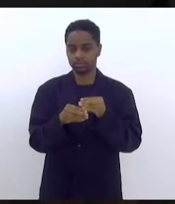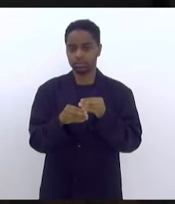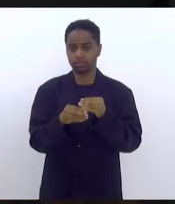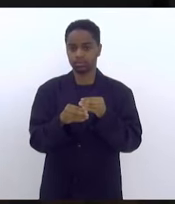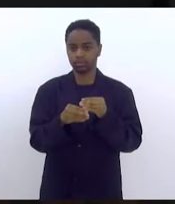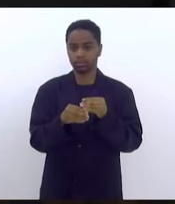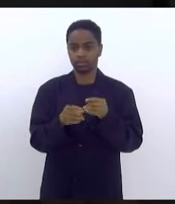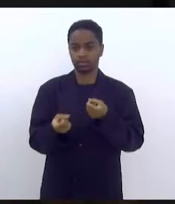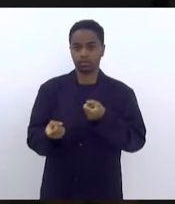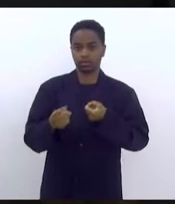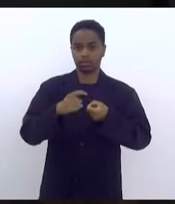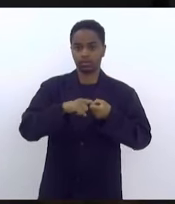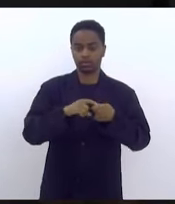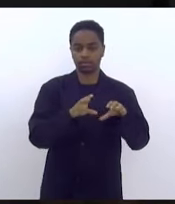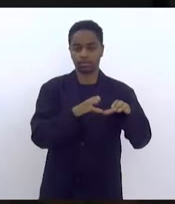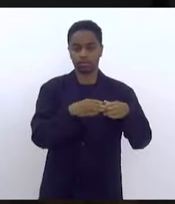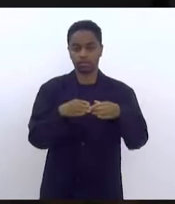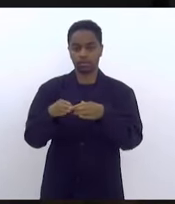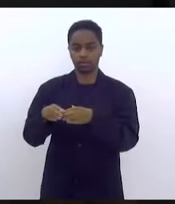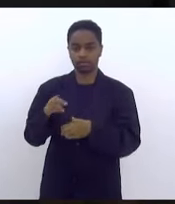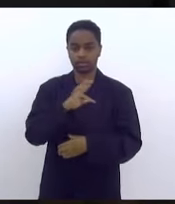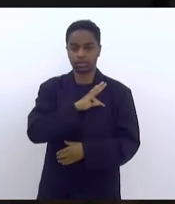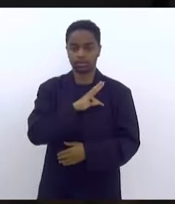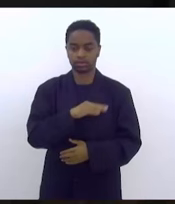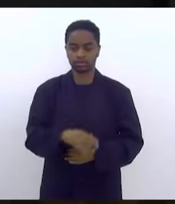e retorna às comissões técnicas.